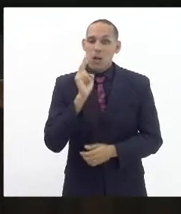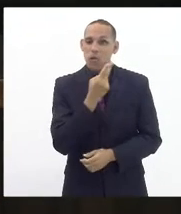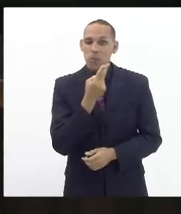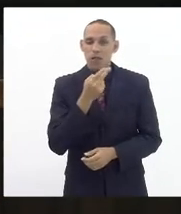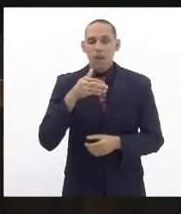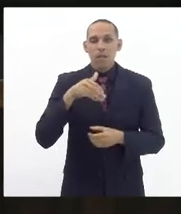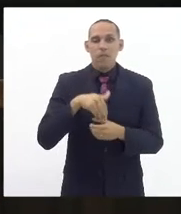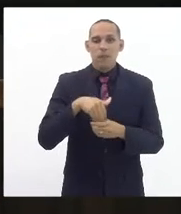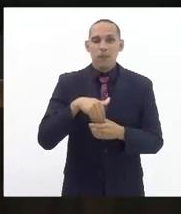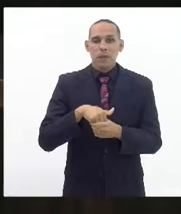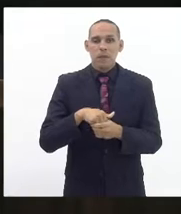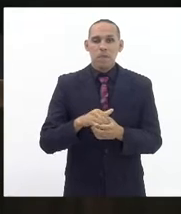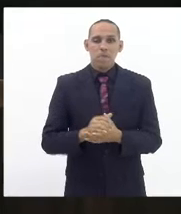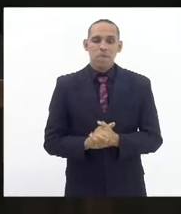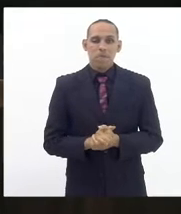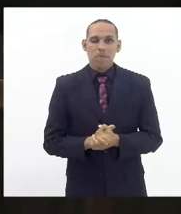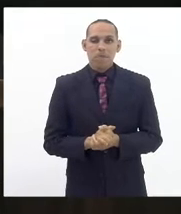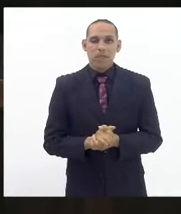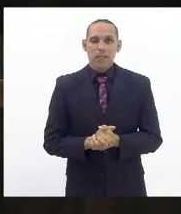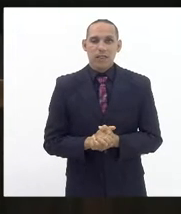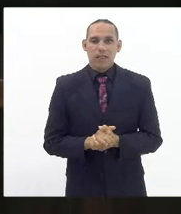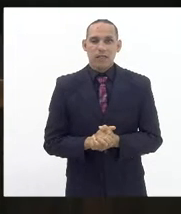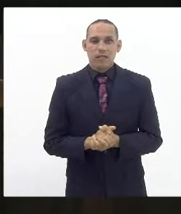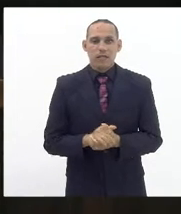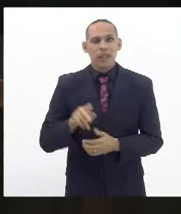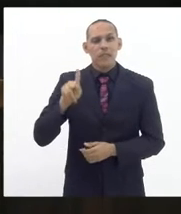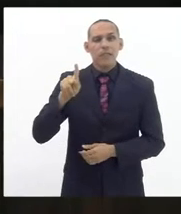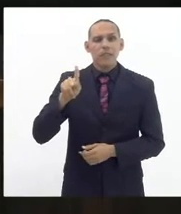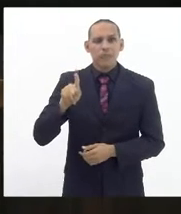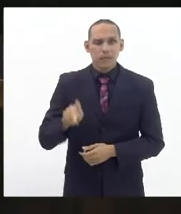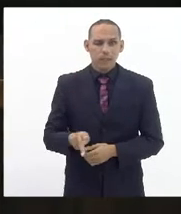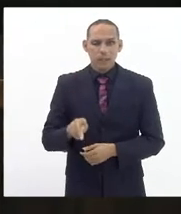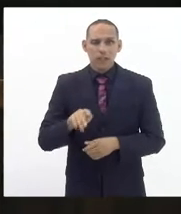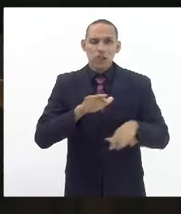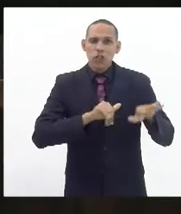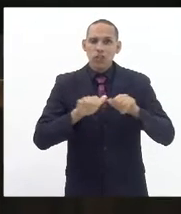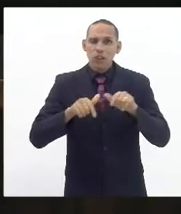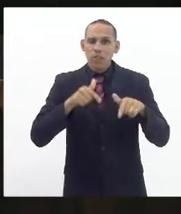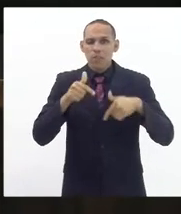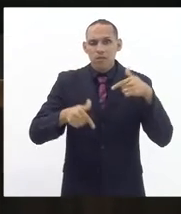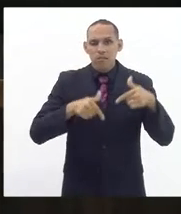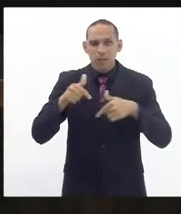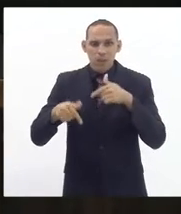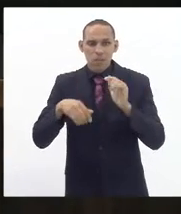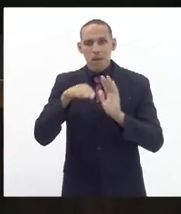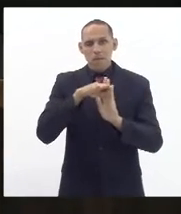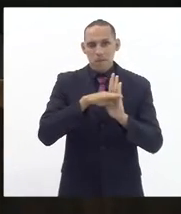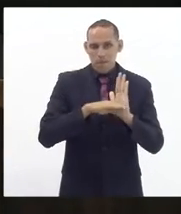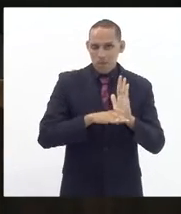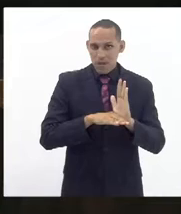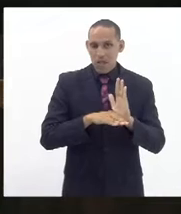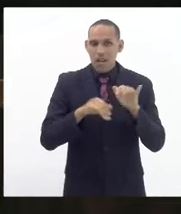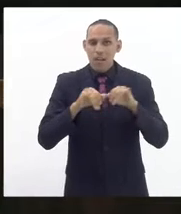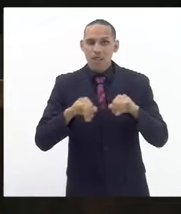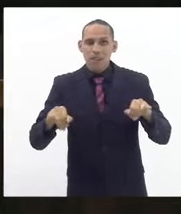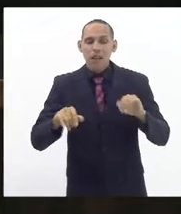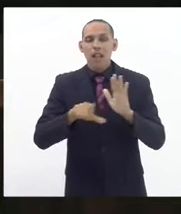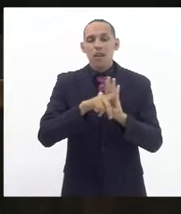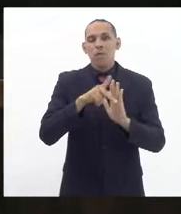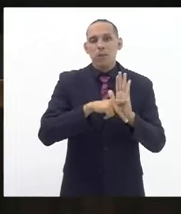em votação... A presidência chama os trabalhos à ordem. Anuncio o projeto de lei